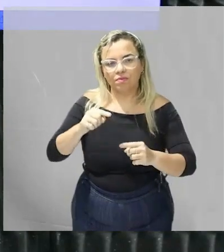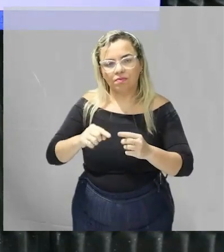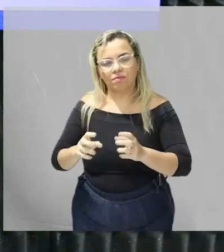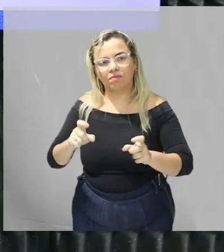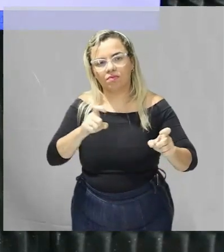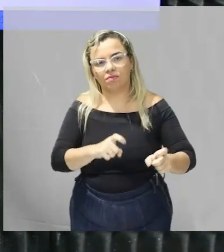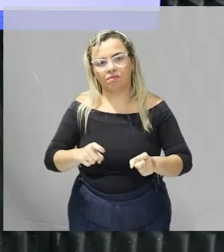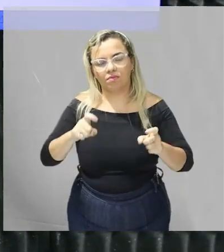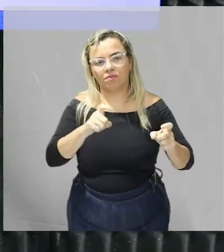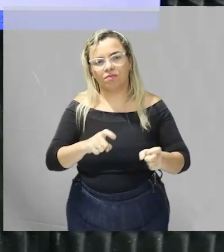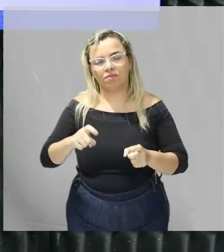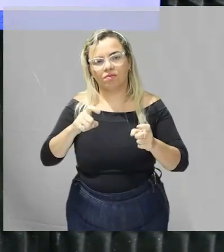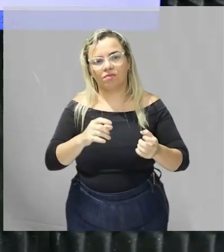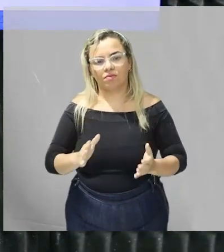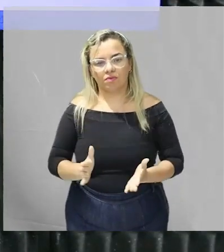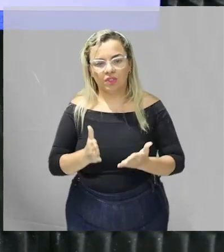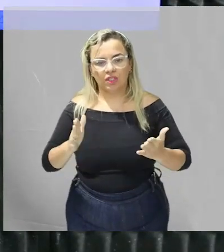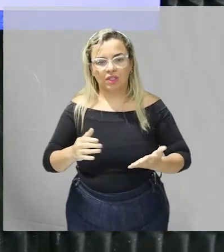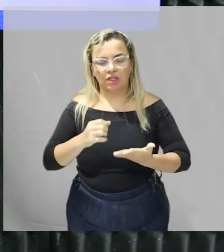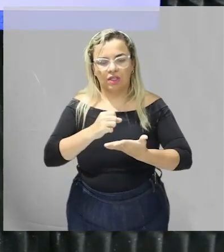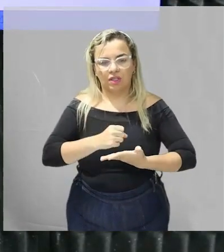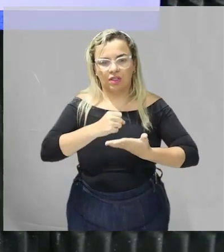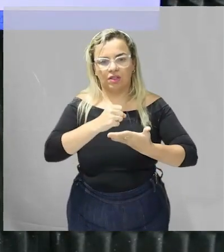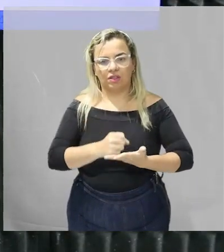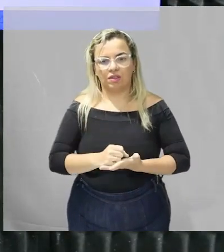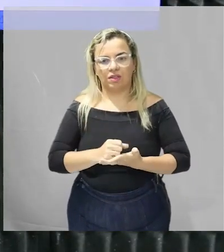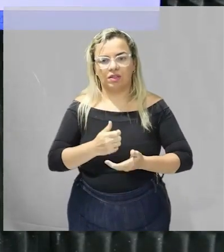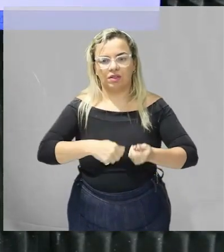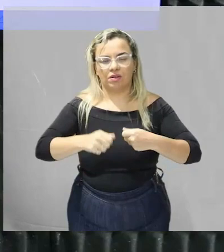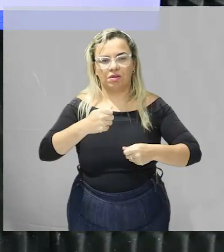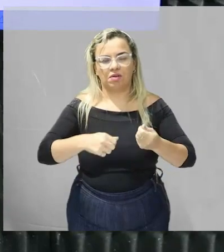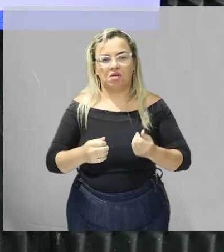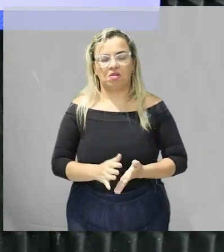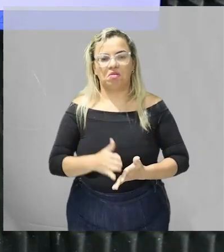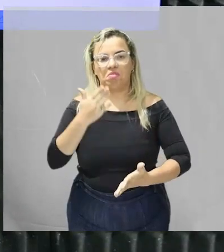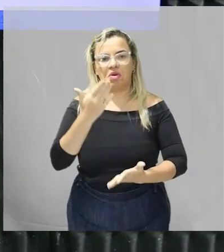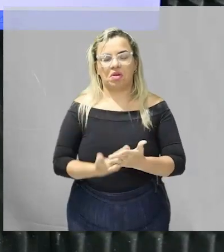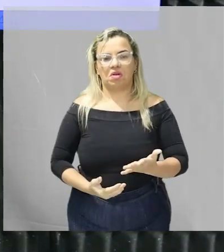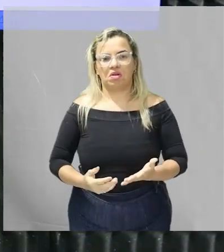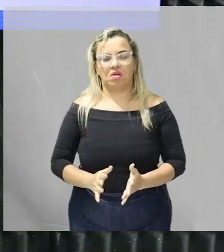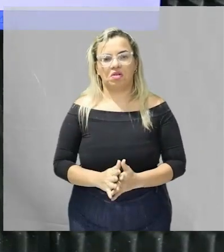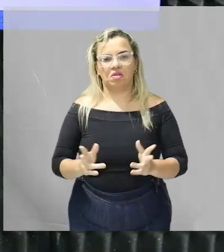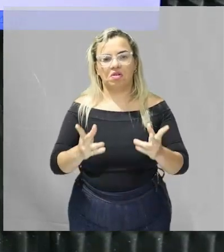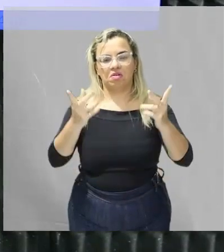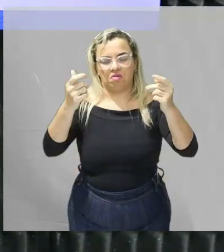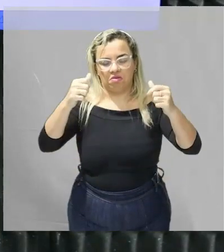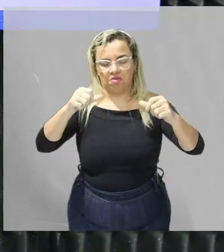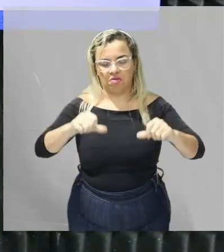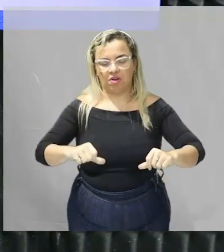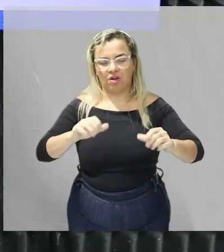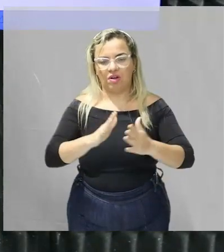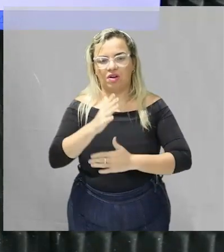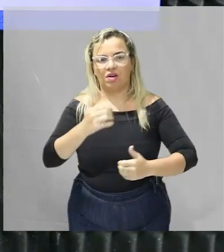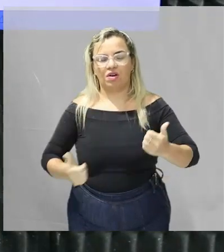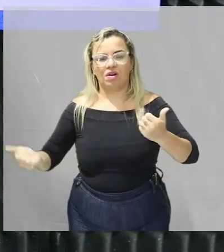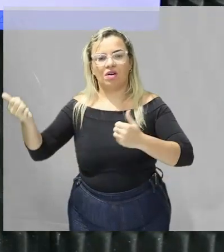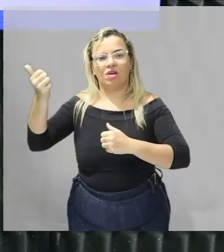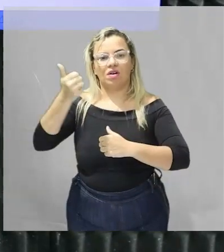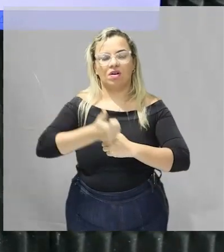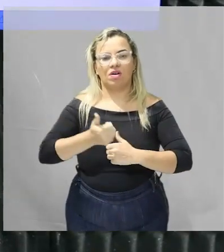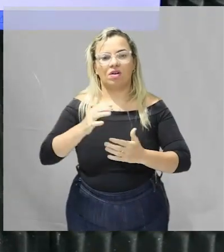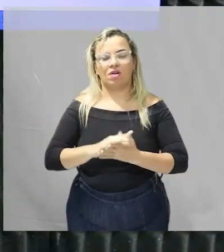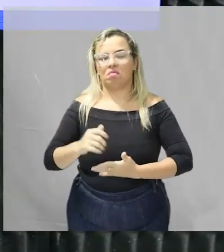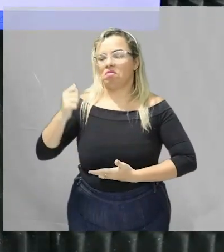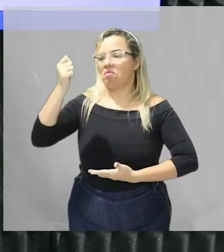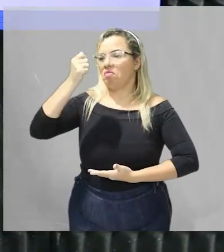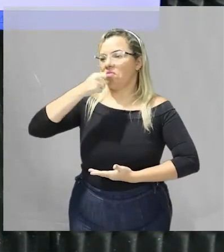economias, perderam valor, e aí a galera buscou substituir com a cocaína, e isso daí, né, acabou se tornando uma grande fonte de